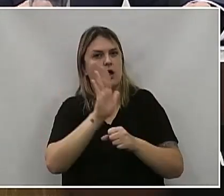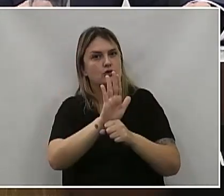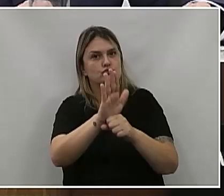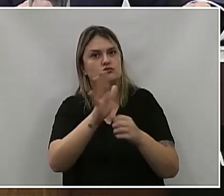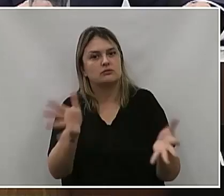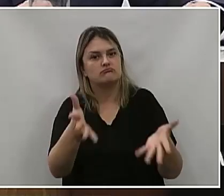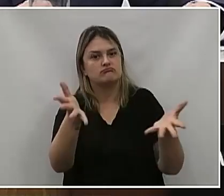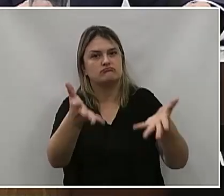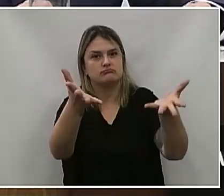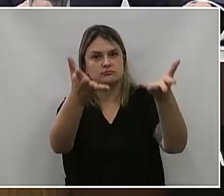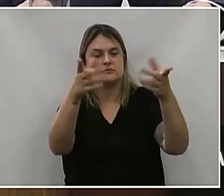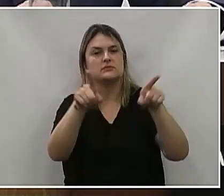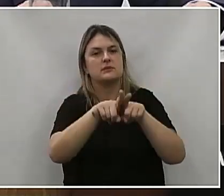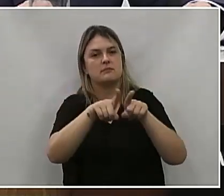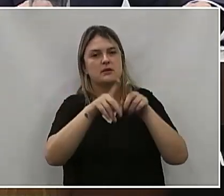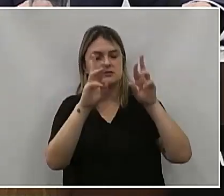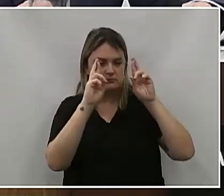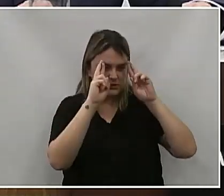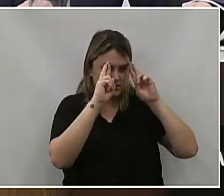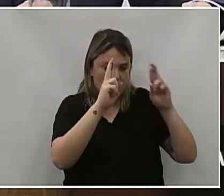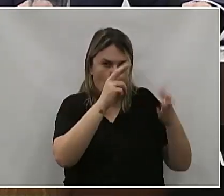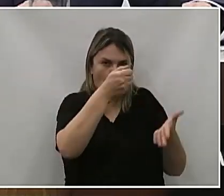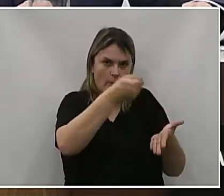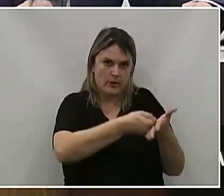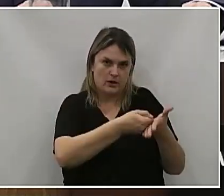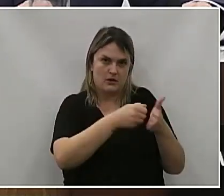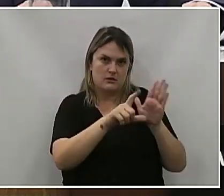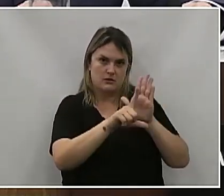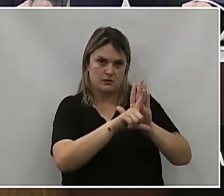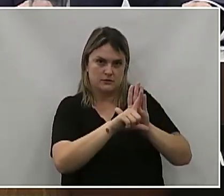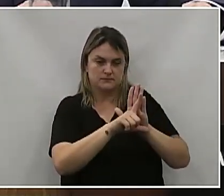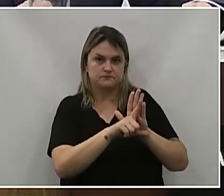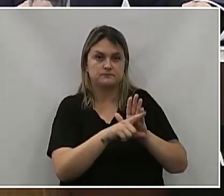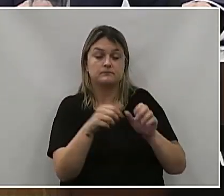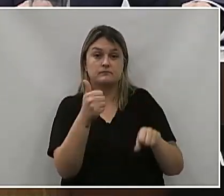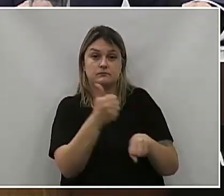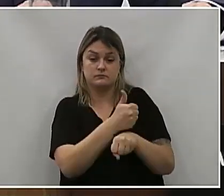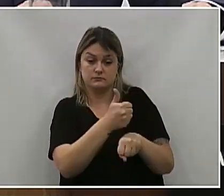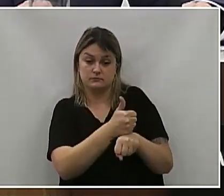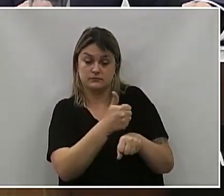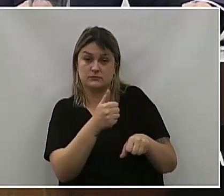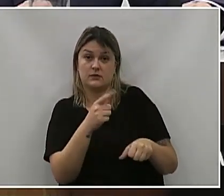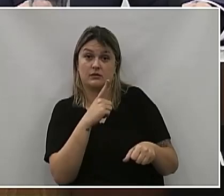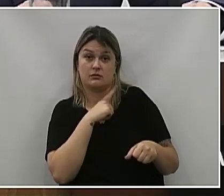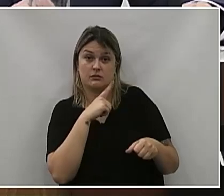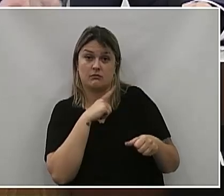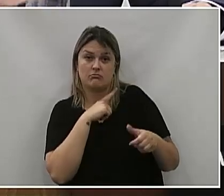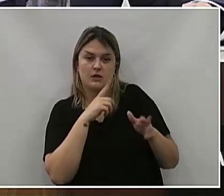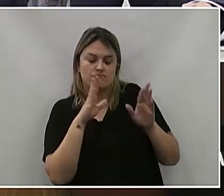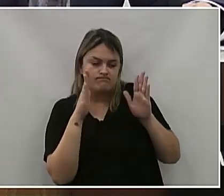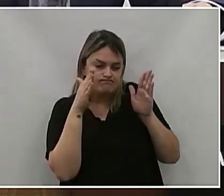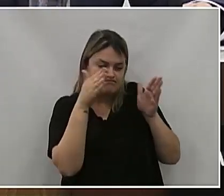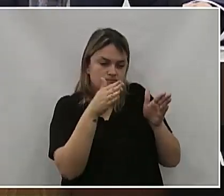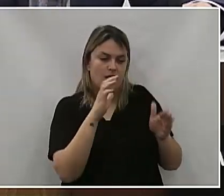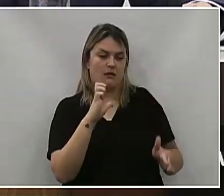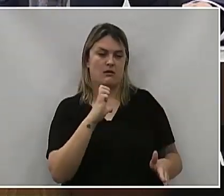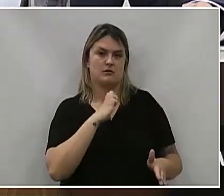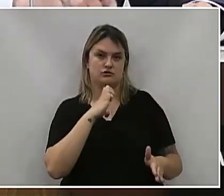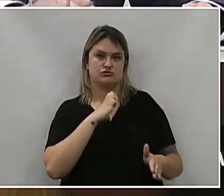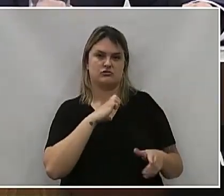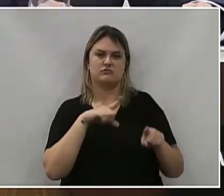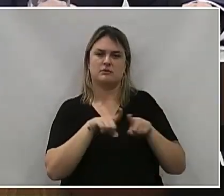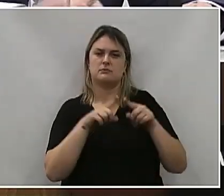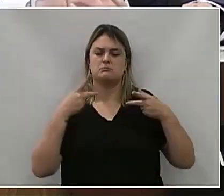prosperar financeiramente e a cumprir as obrigações legais. A profissão contábil exige um comprometimento extraordinário com a ética e